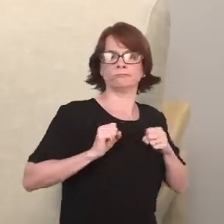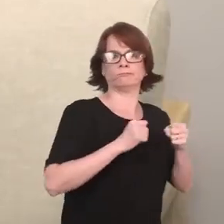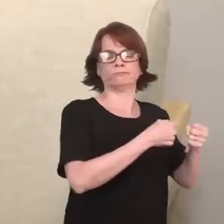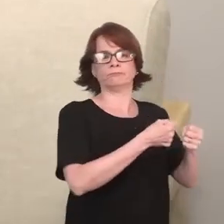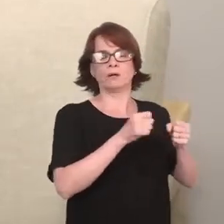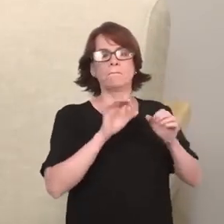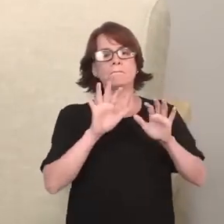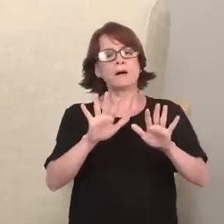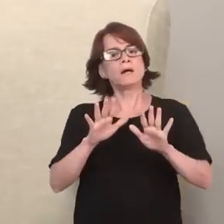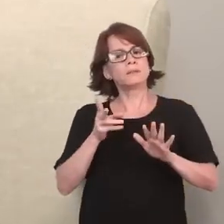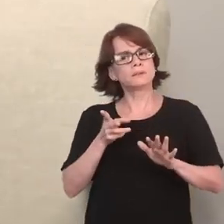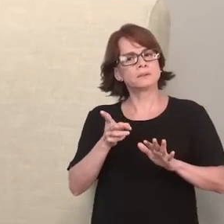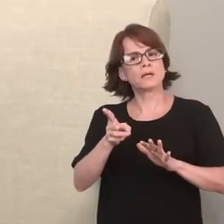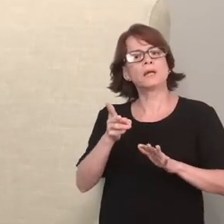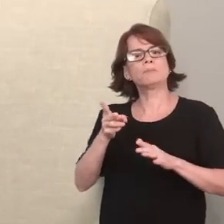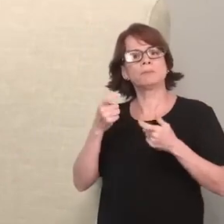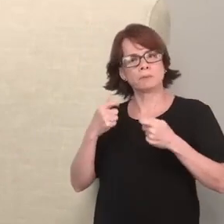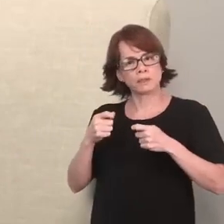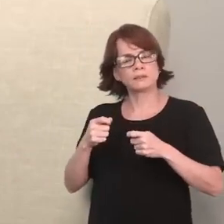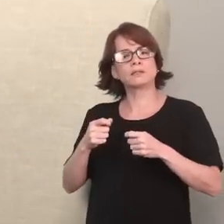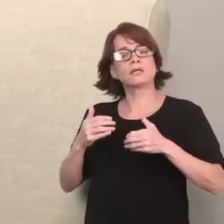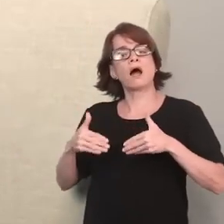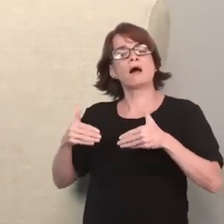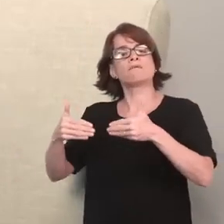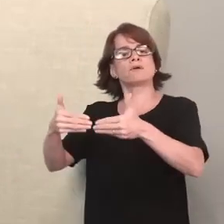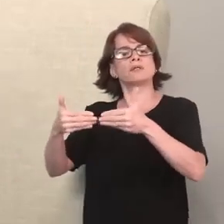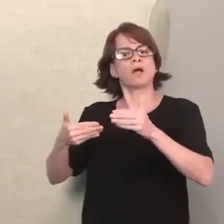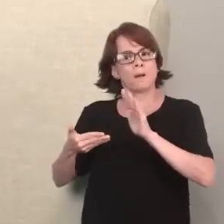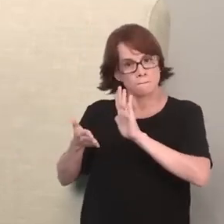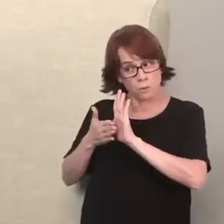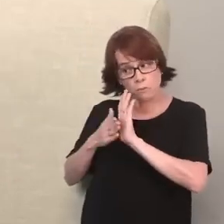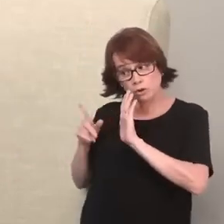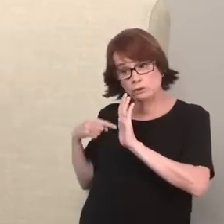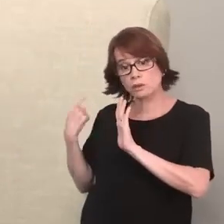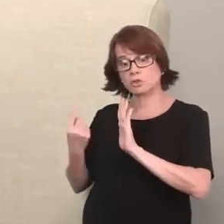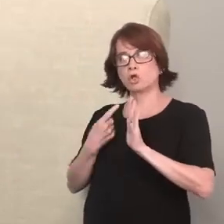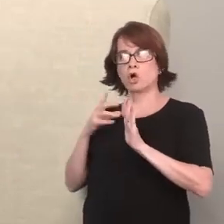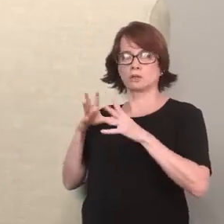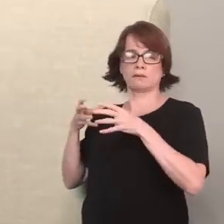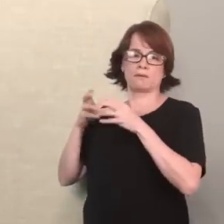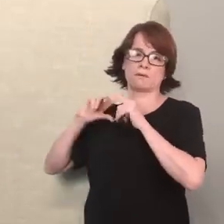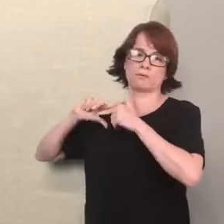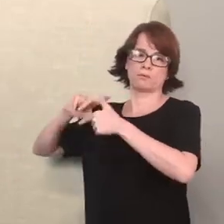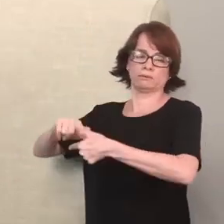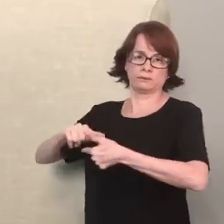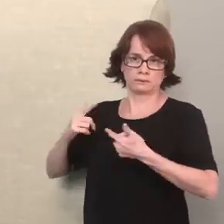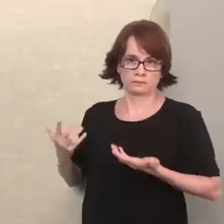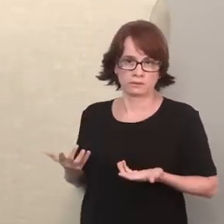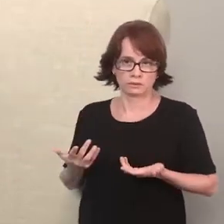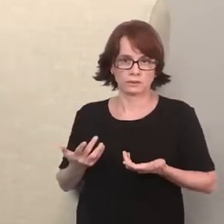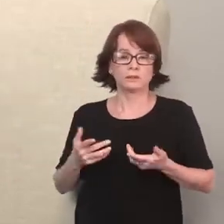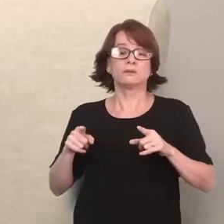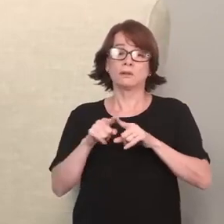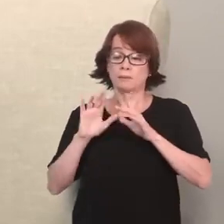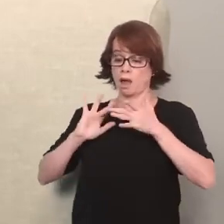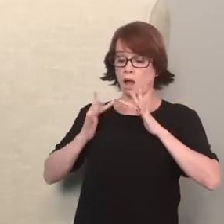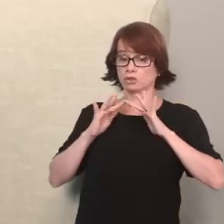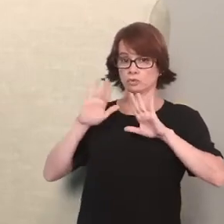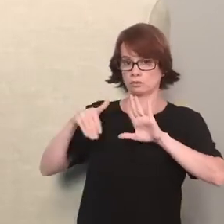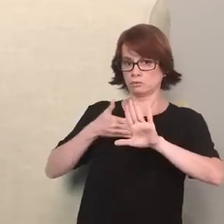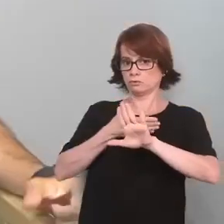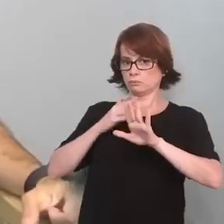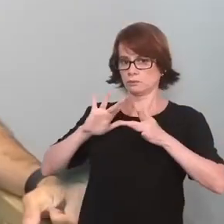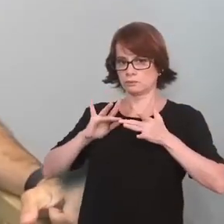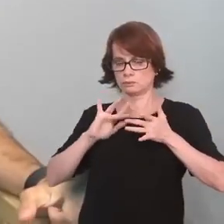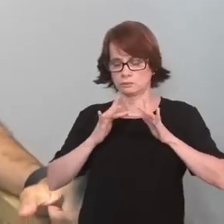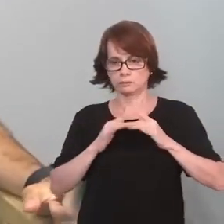pode também, sempre que tiver oportunidade, continuar avançando, né? Propondo e avançando. E se organizando muito nos bastidores